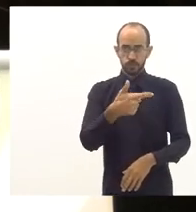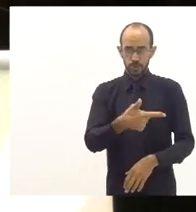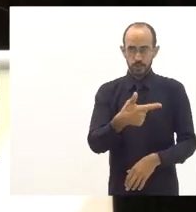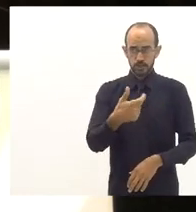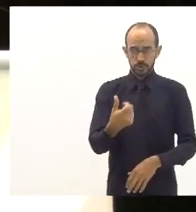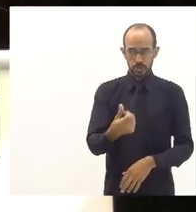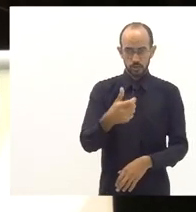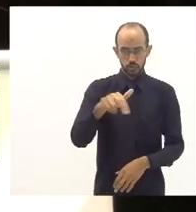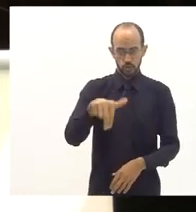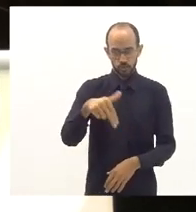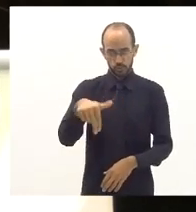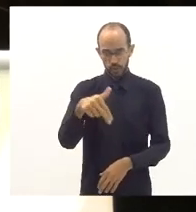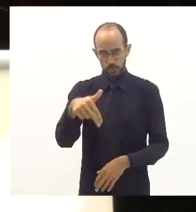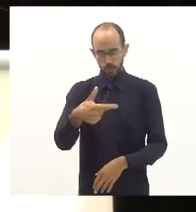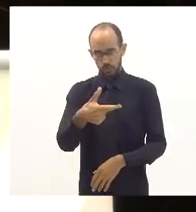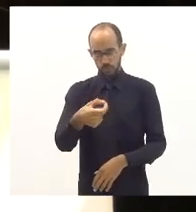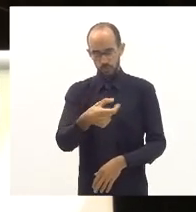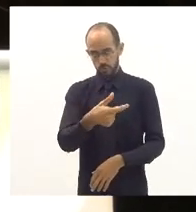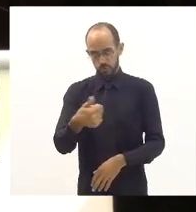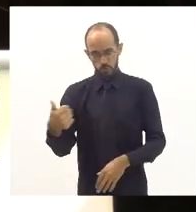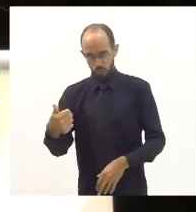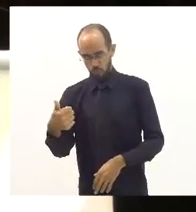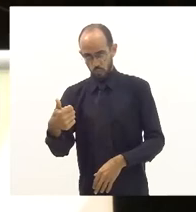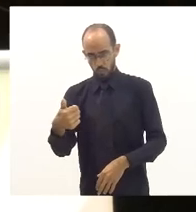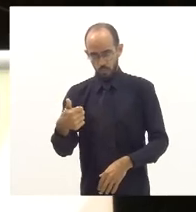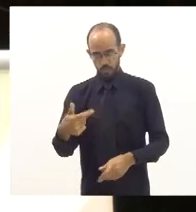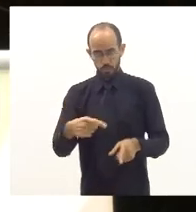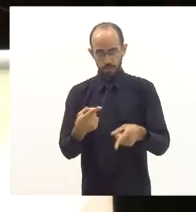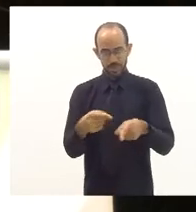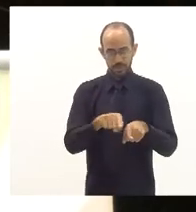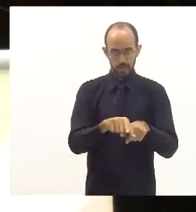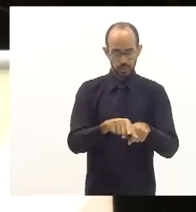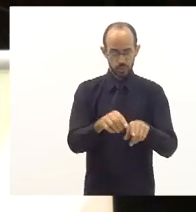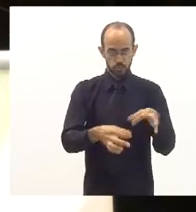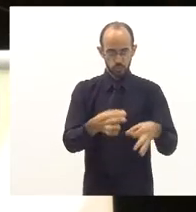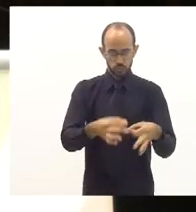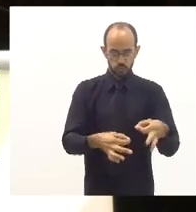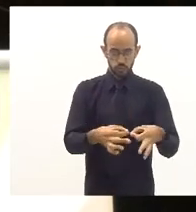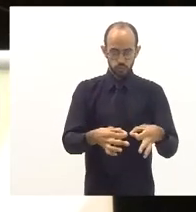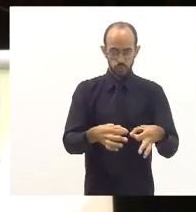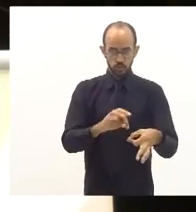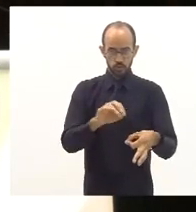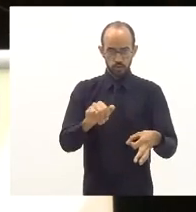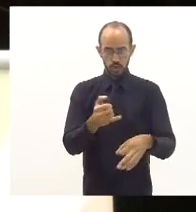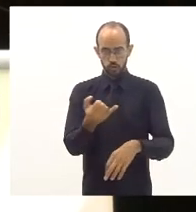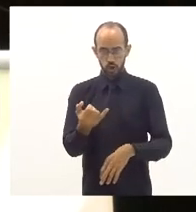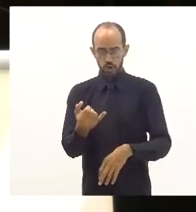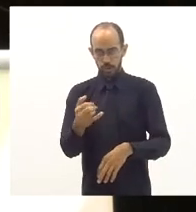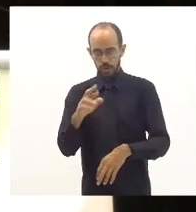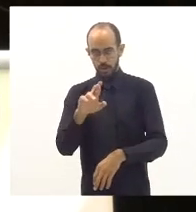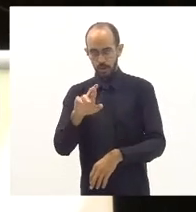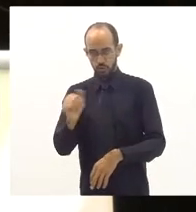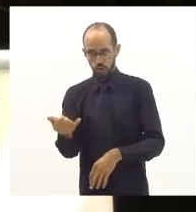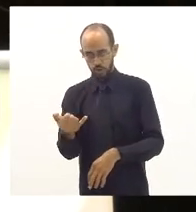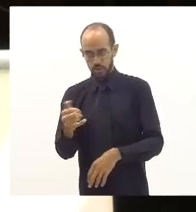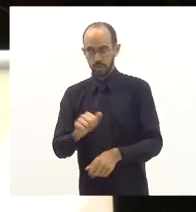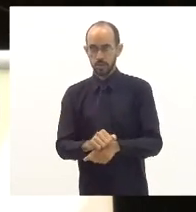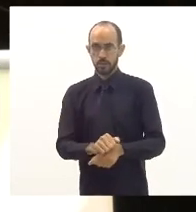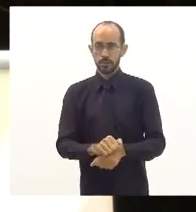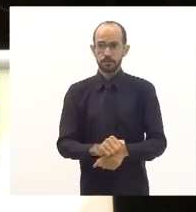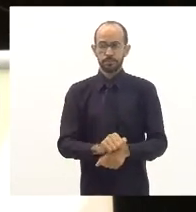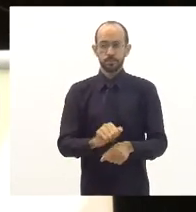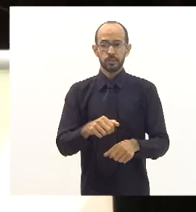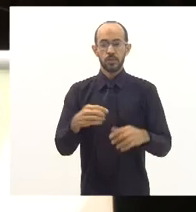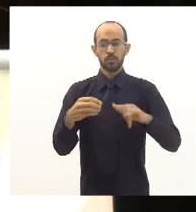Defensoria Pública, através do Nudiverses, em parceria com a Justiça Itinerante do Tribunal do Rio de Janeiro, lá dentro, no campus da Fiocruz,